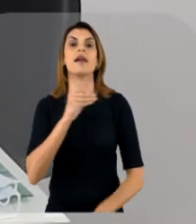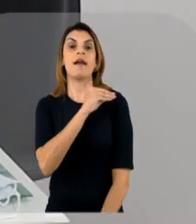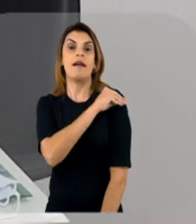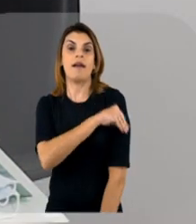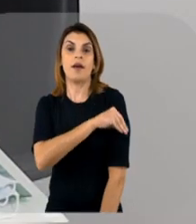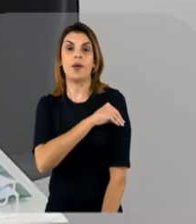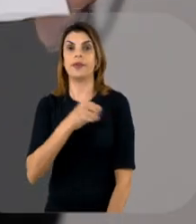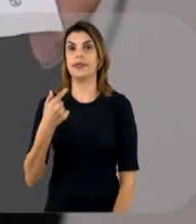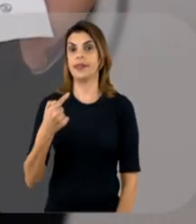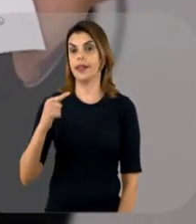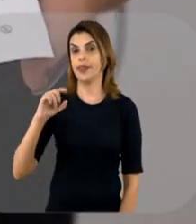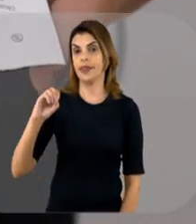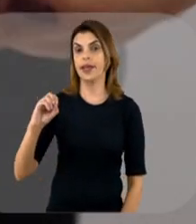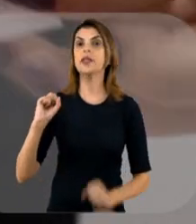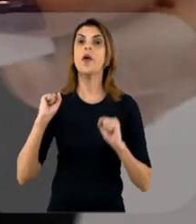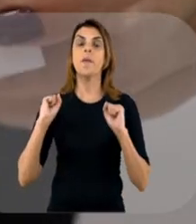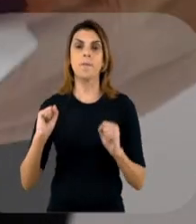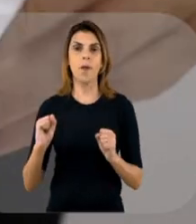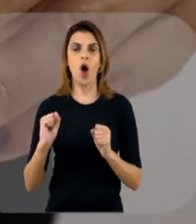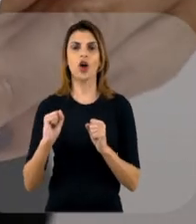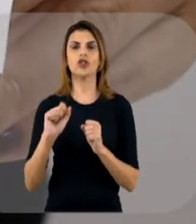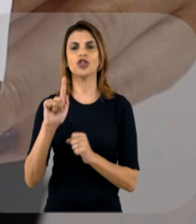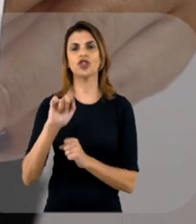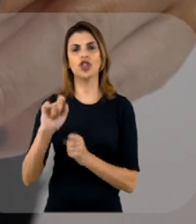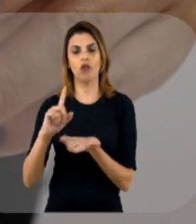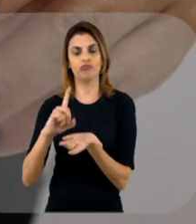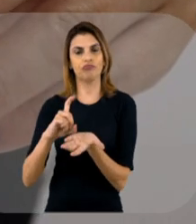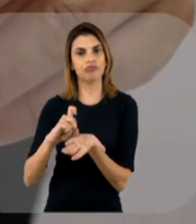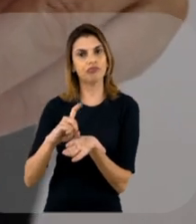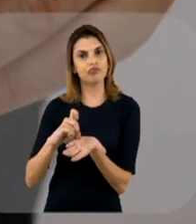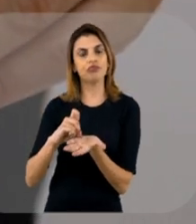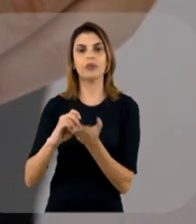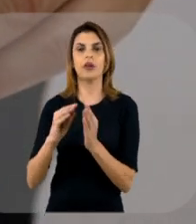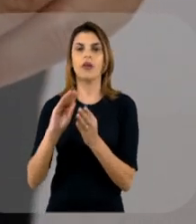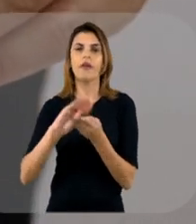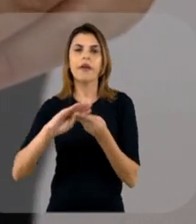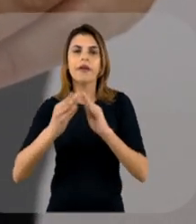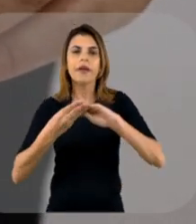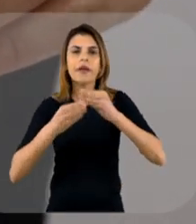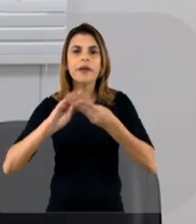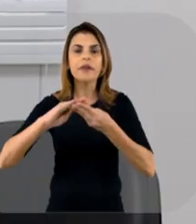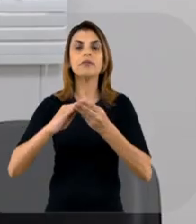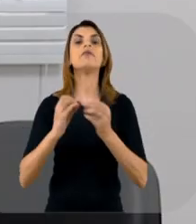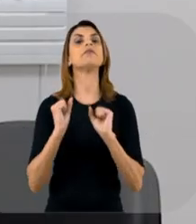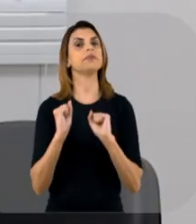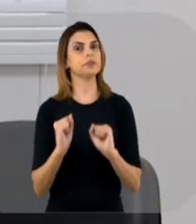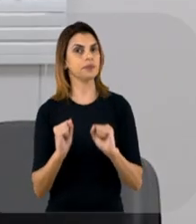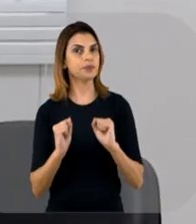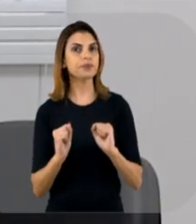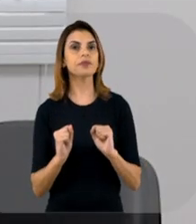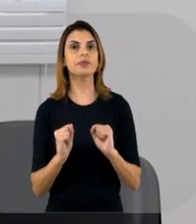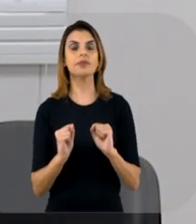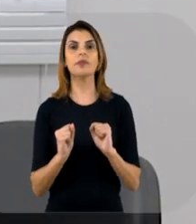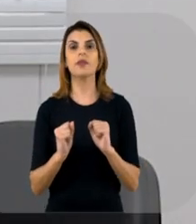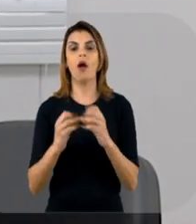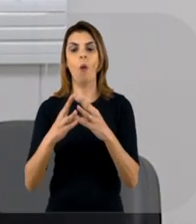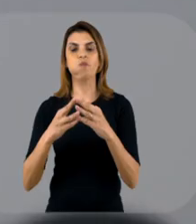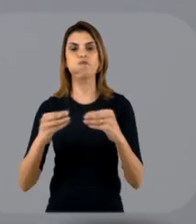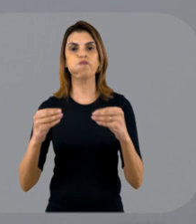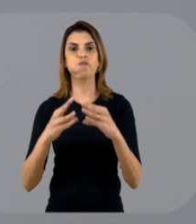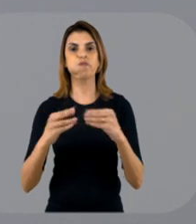álcool 70 que tanto Pode ser na forma gel líquida ou até mesmo uma toalha umedecida e